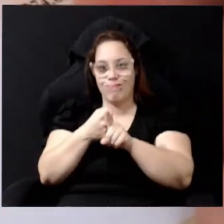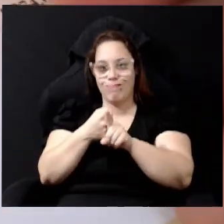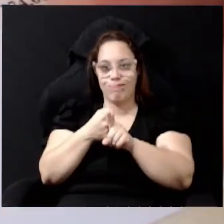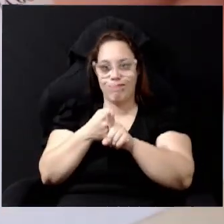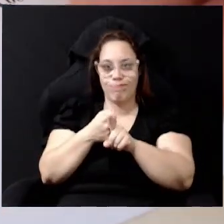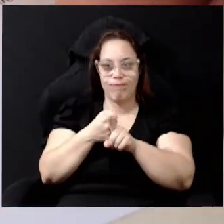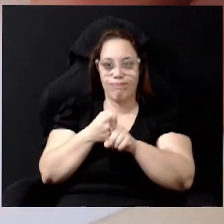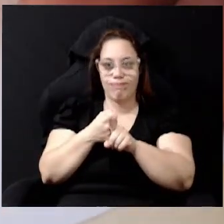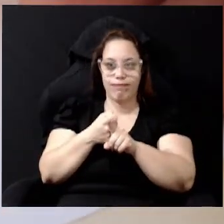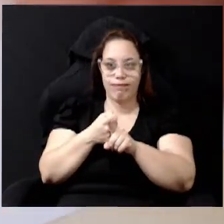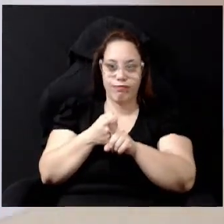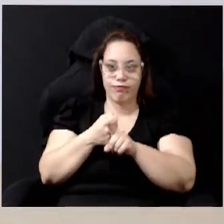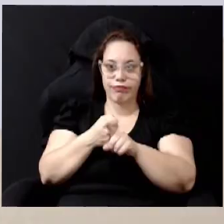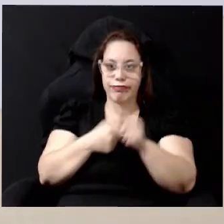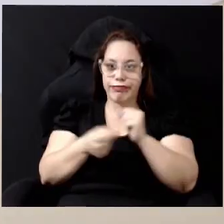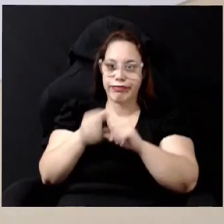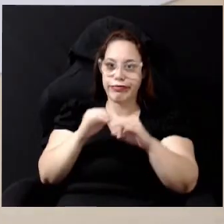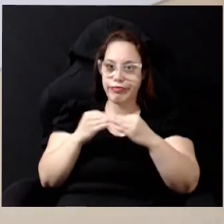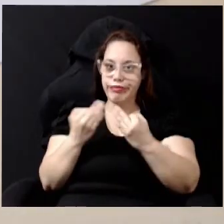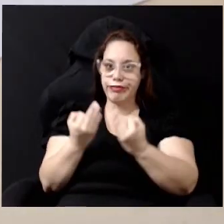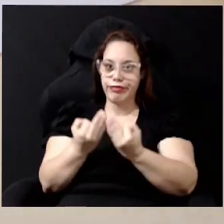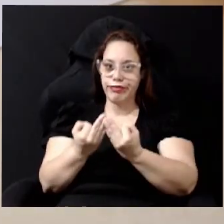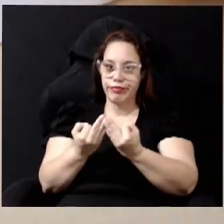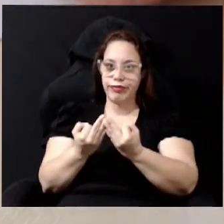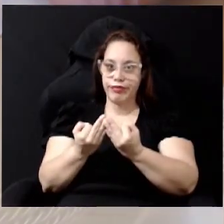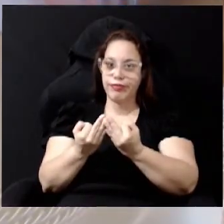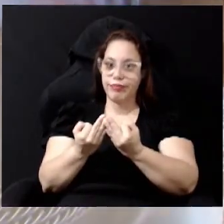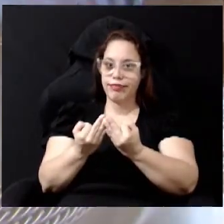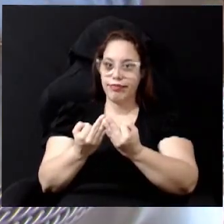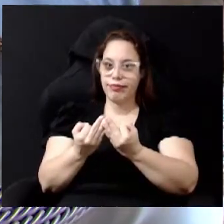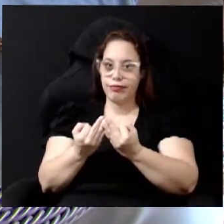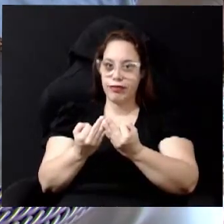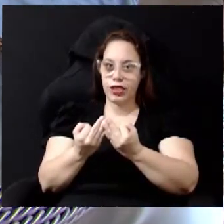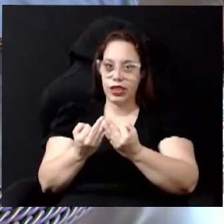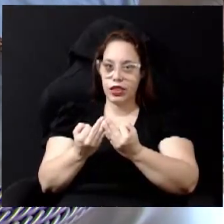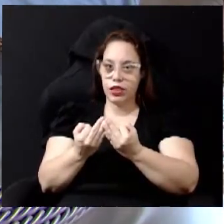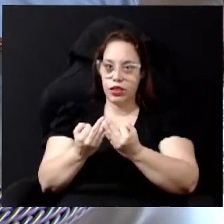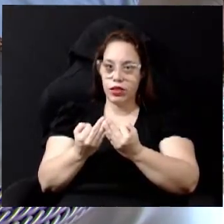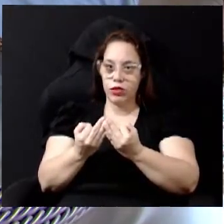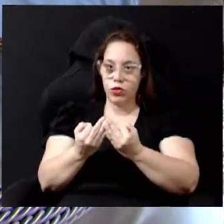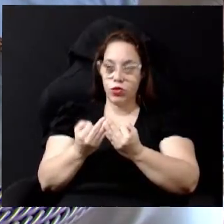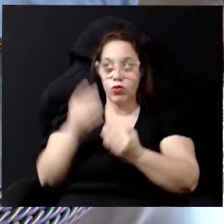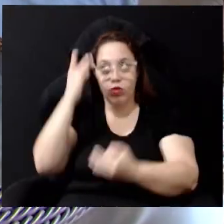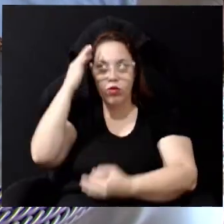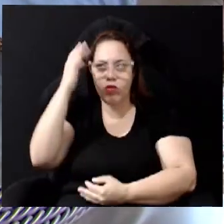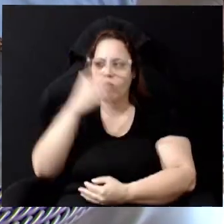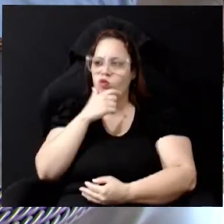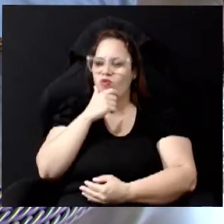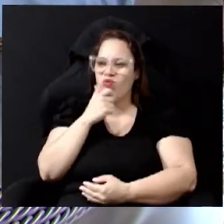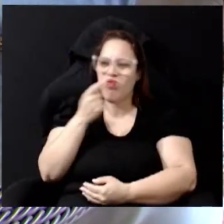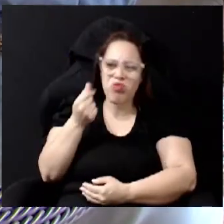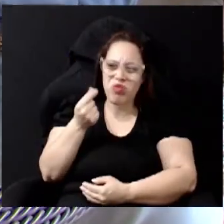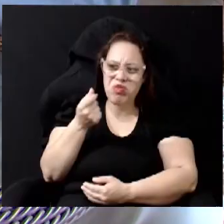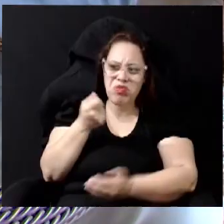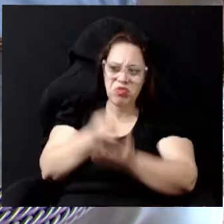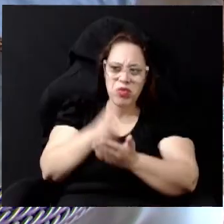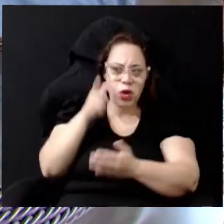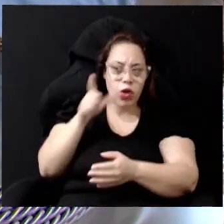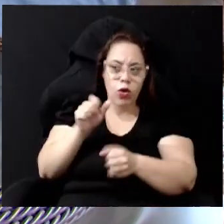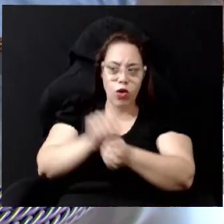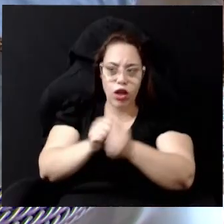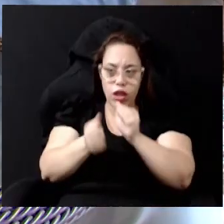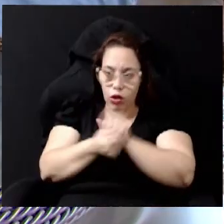seu orçamento familiar, teve uma noção de quanto que a pessoa vai ter que conseguir encaixar ali,